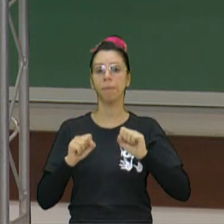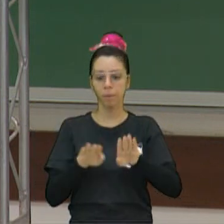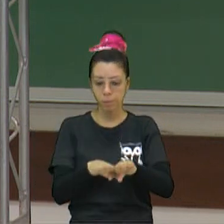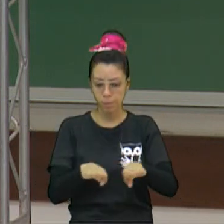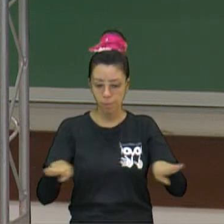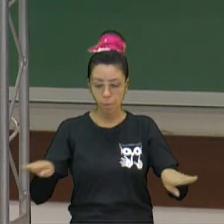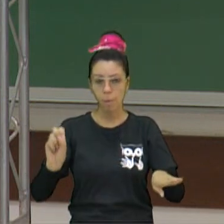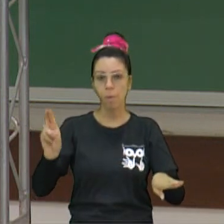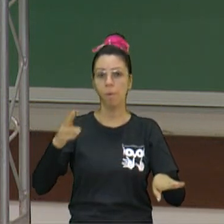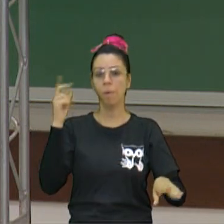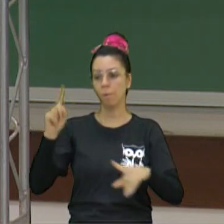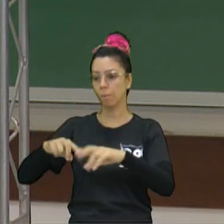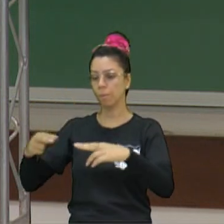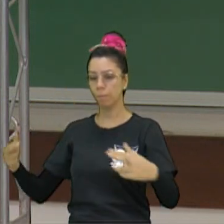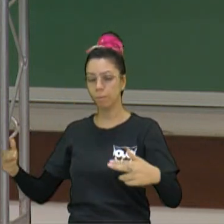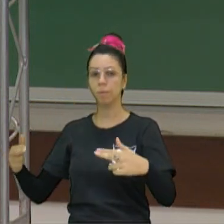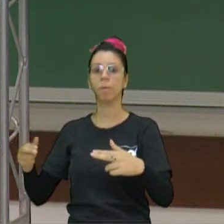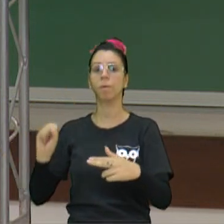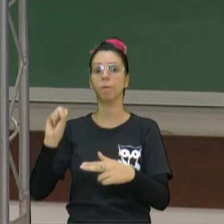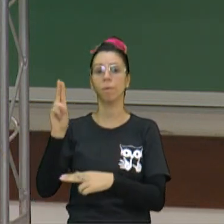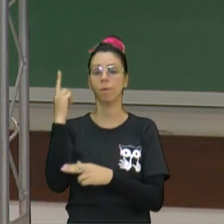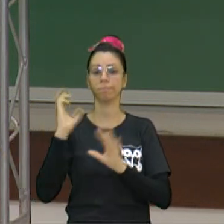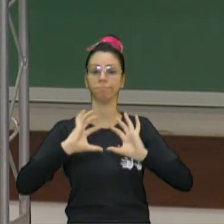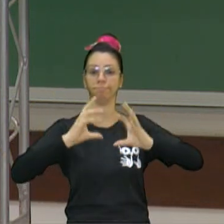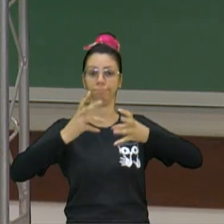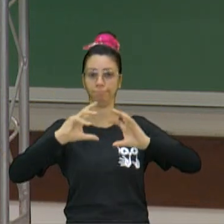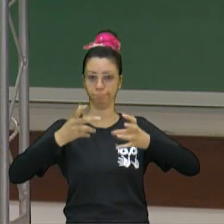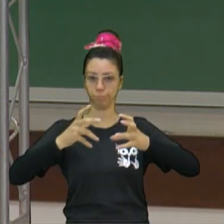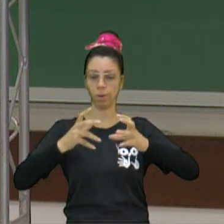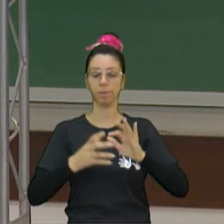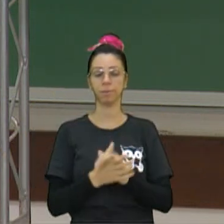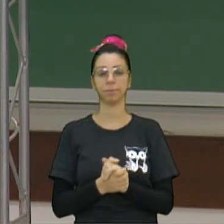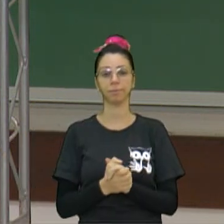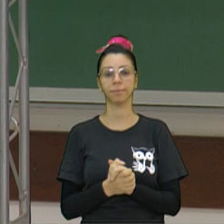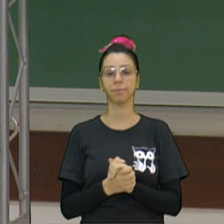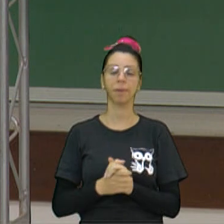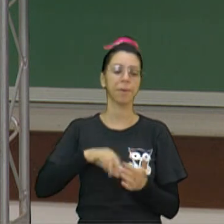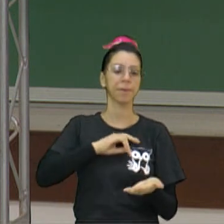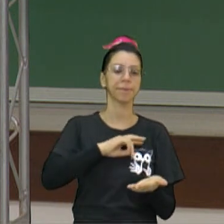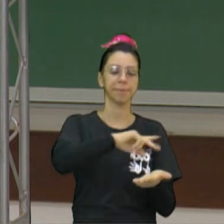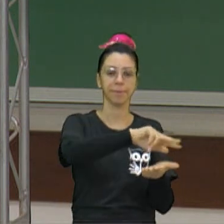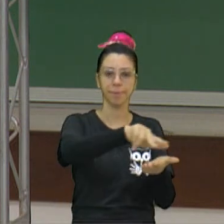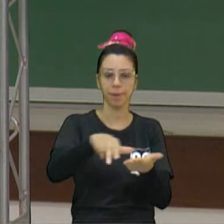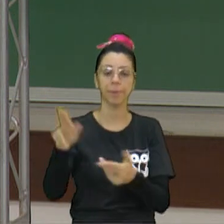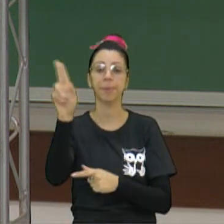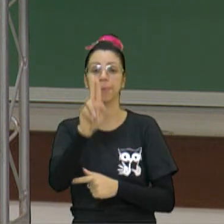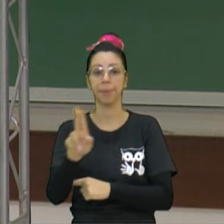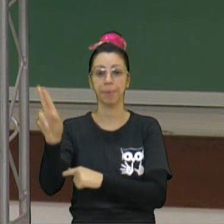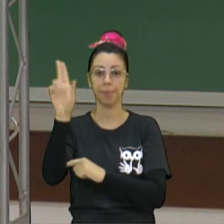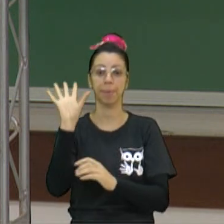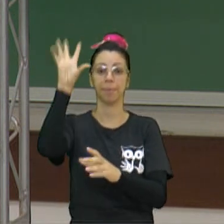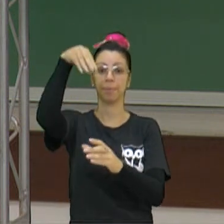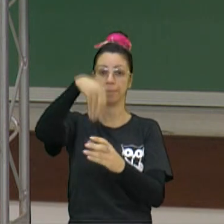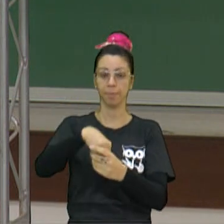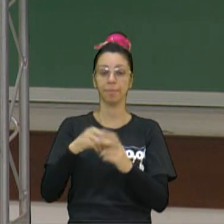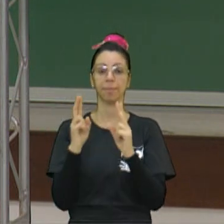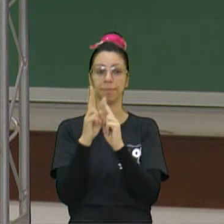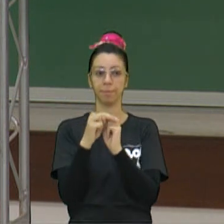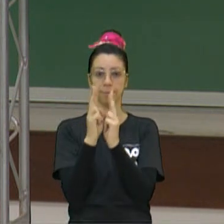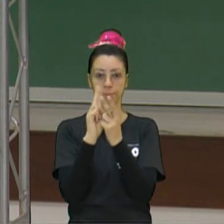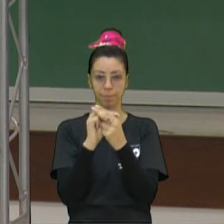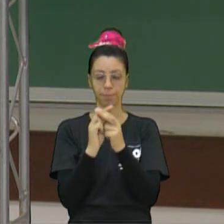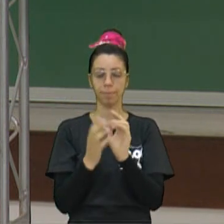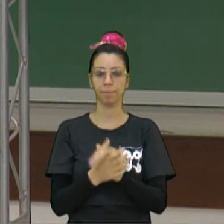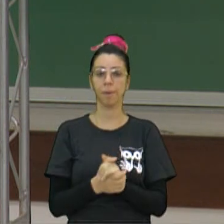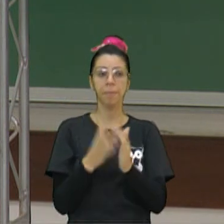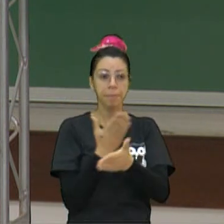com aparelhos, ou com a bola, que é a que eu mostrei para vocês no início da aula. Então, são vários equipamentos que utiliza-se dentro do Pilates.